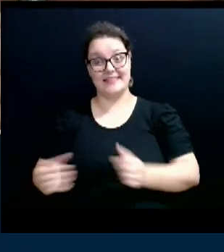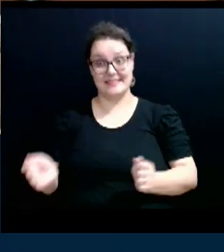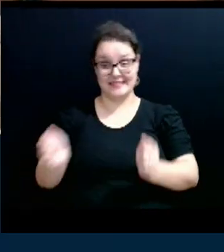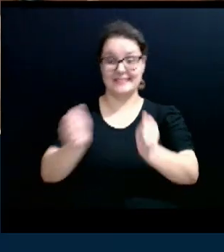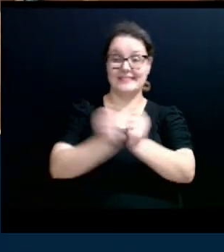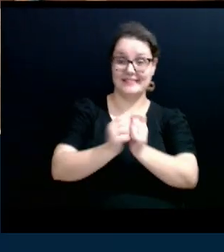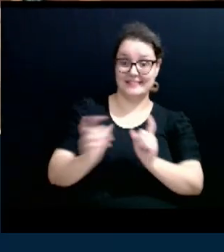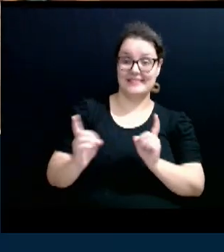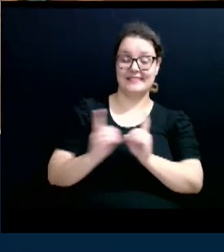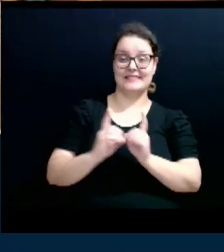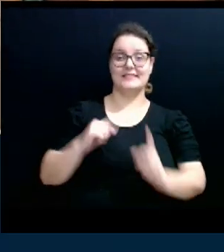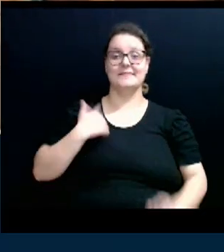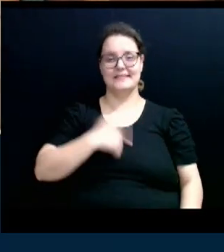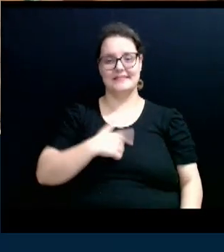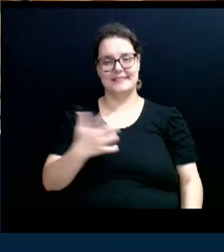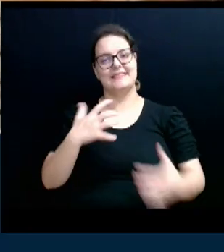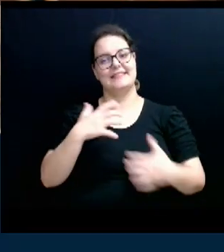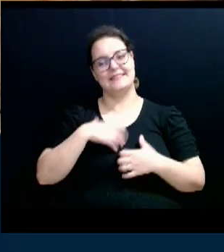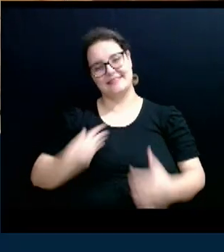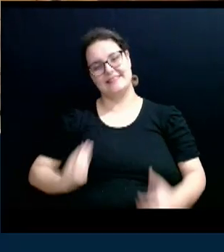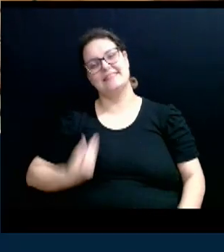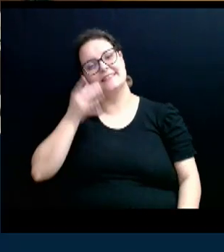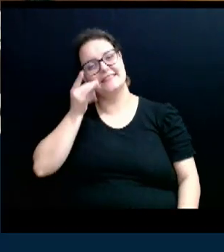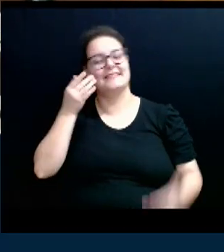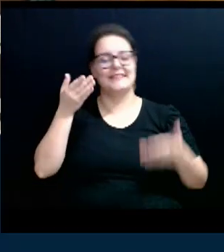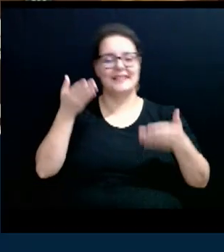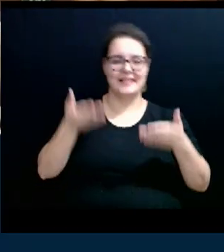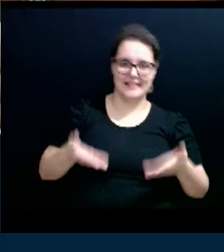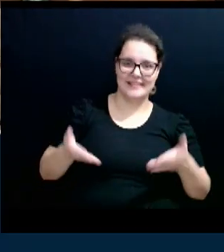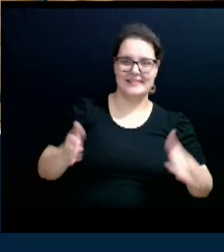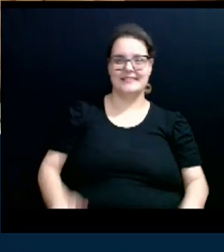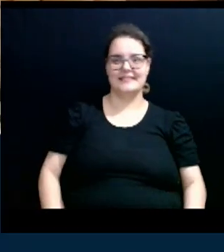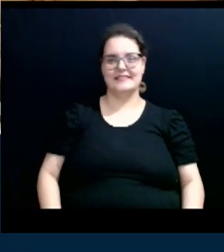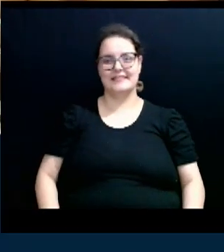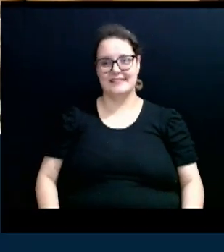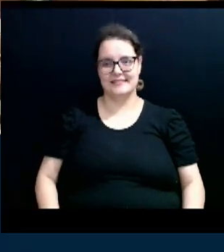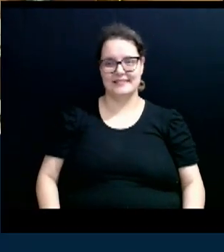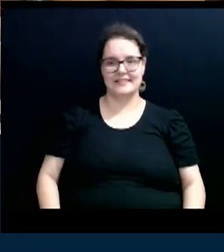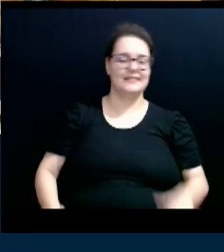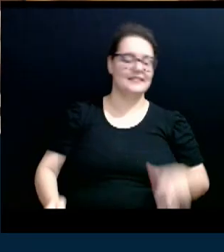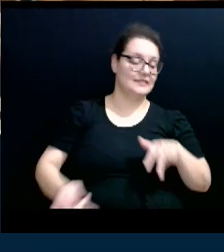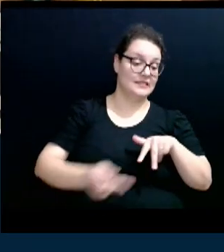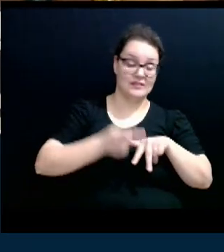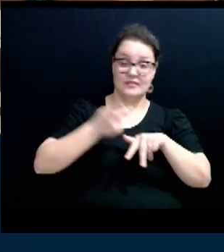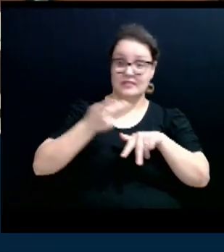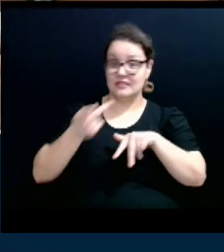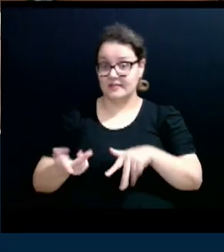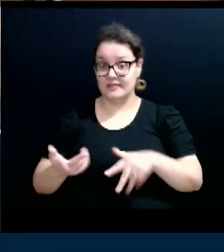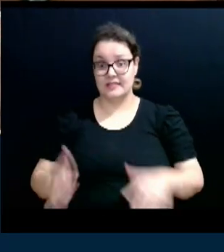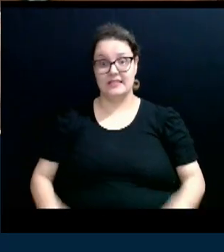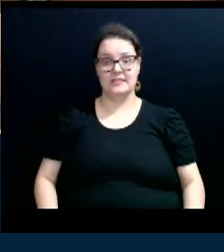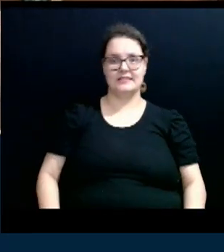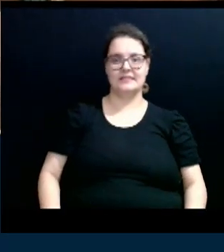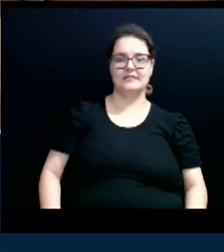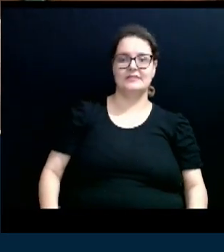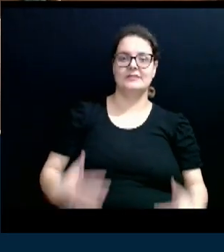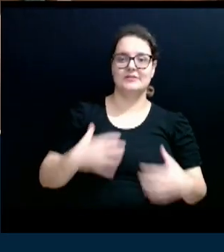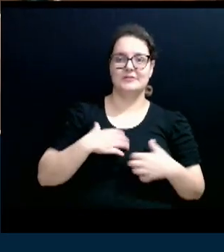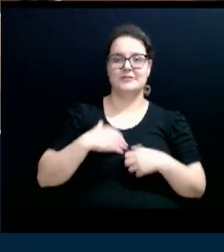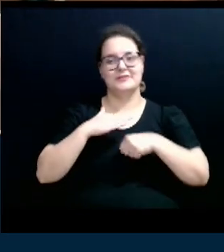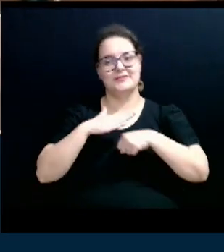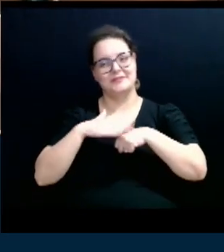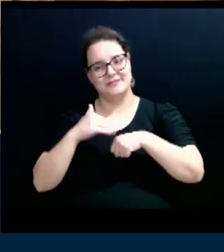gente sente a sua presença aqui, na posição das suas falas, né? Nesse seu jeito assim tão carinhoso de